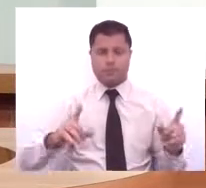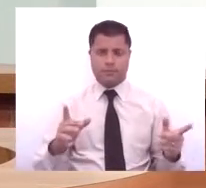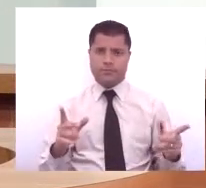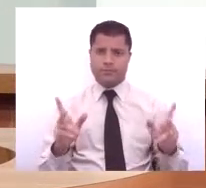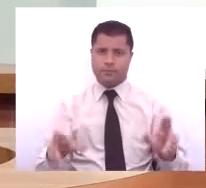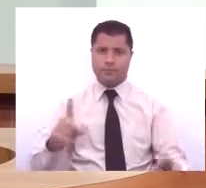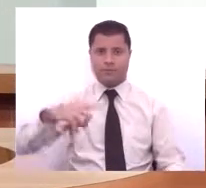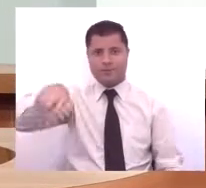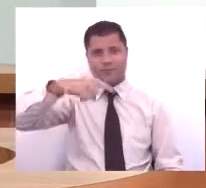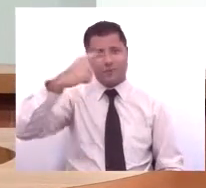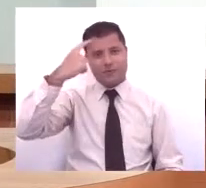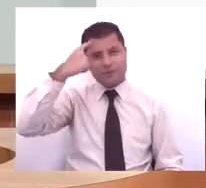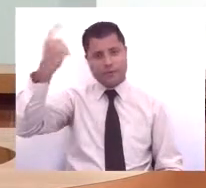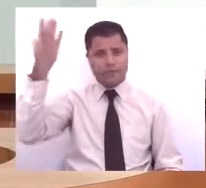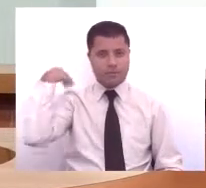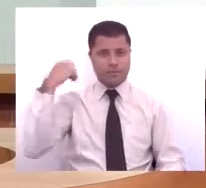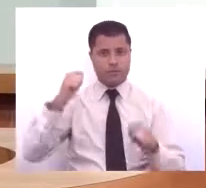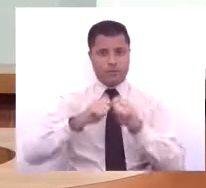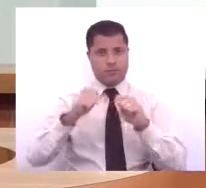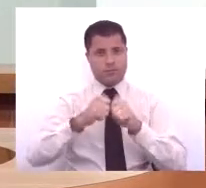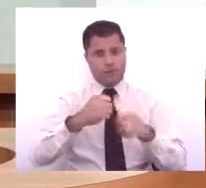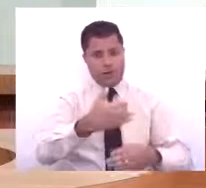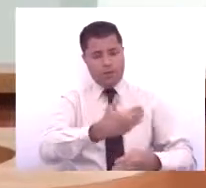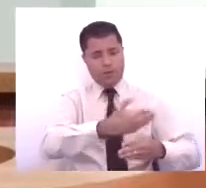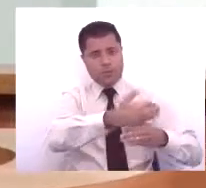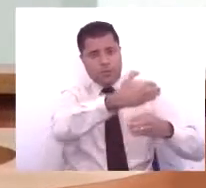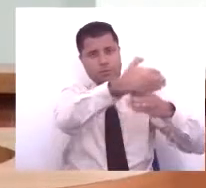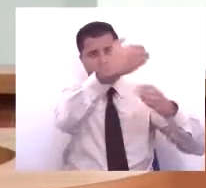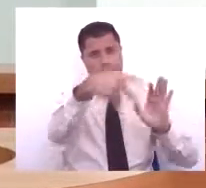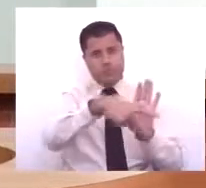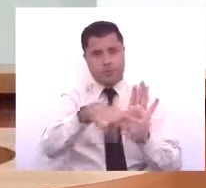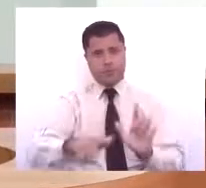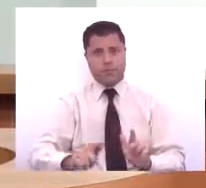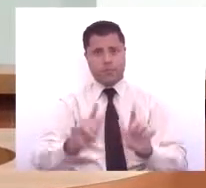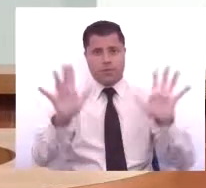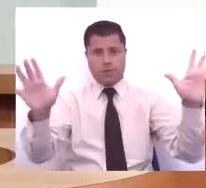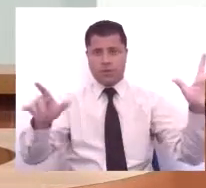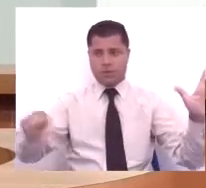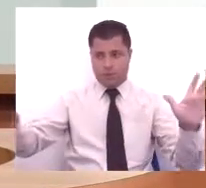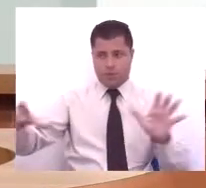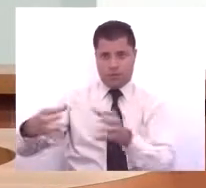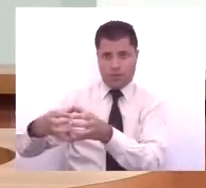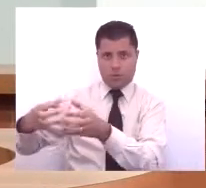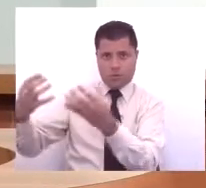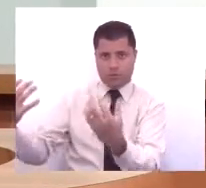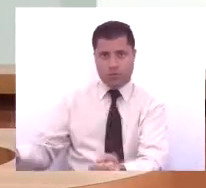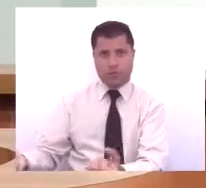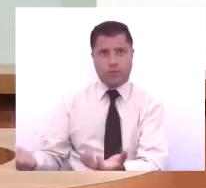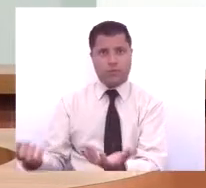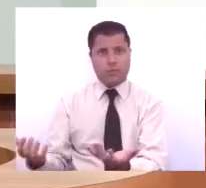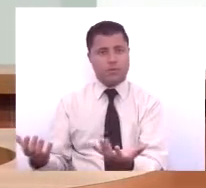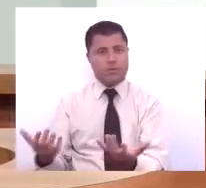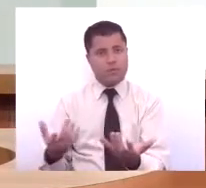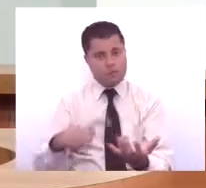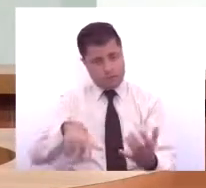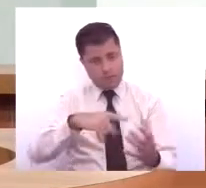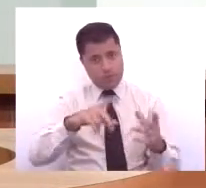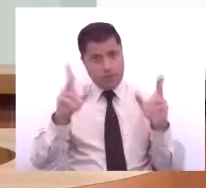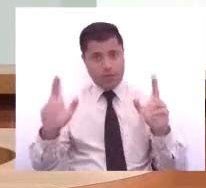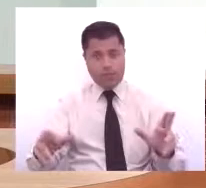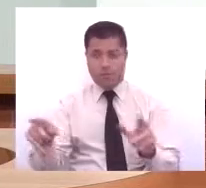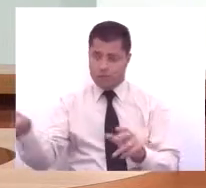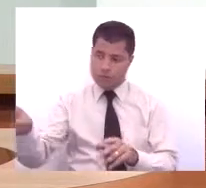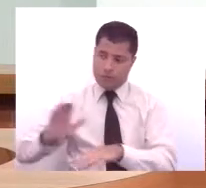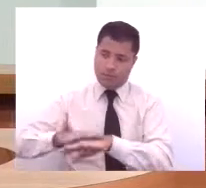aos muros na cidade de Guarulhos, que a legislação federal permite, e nós aprovamos uma lei que não permite, eu gostaria que Vossa Excelência